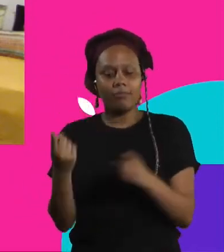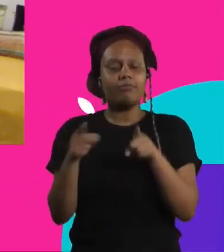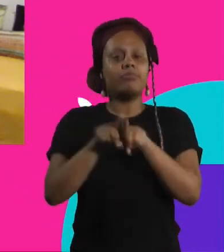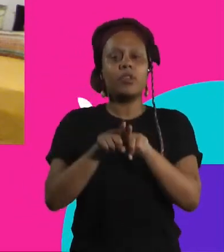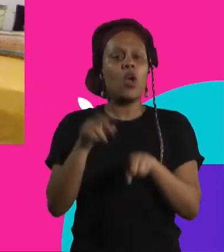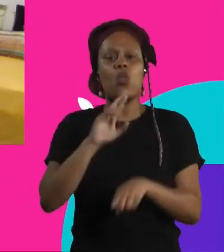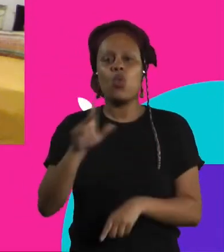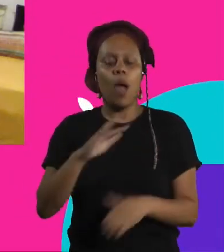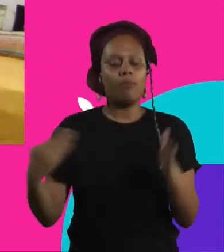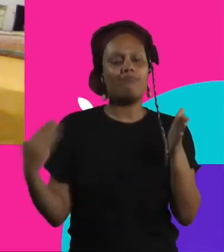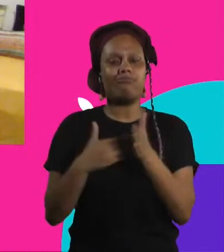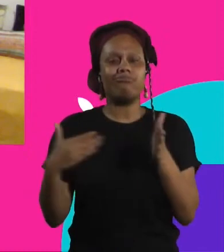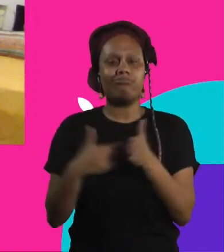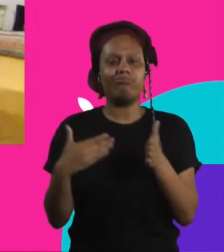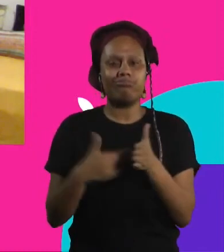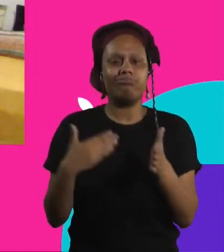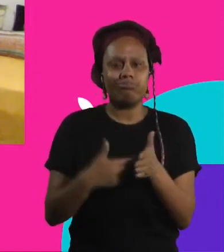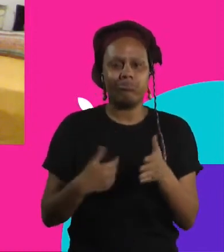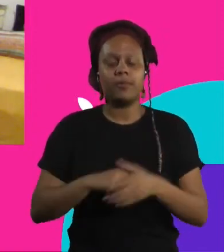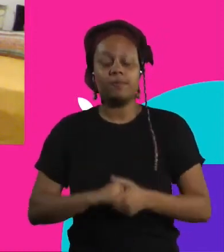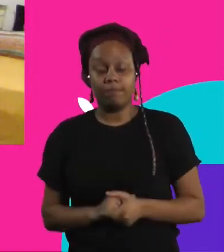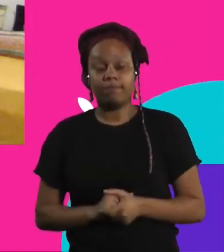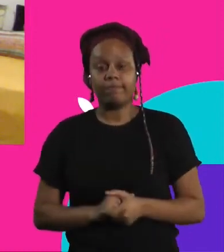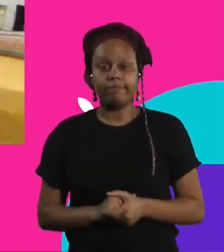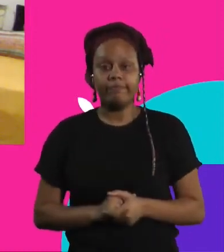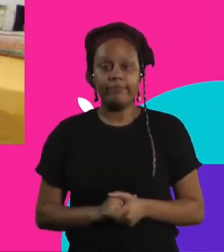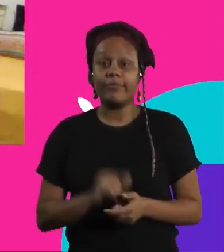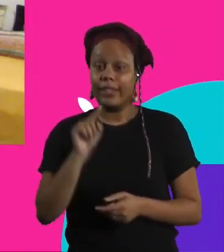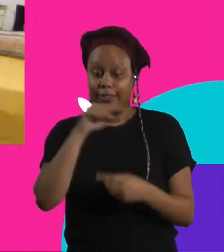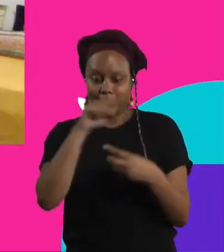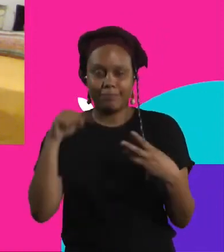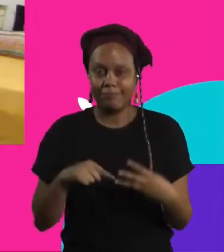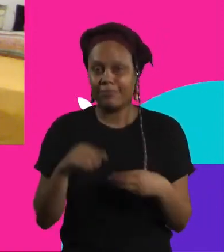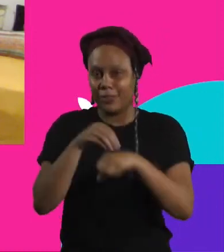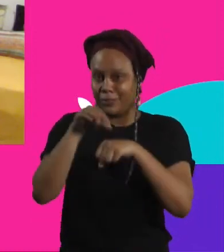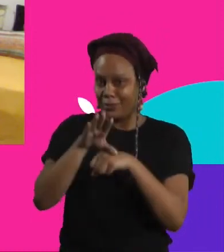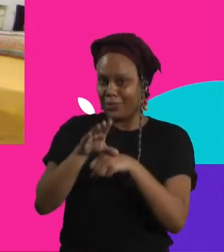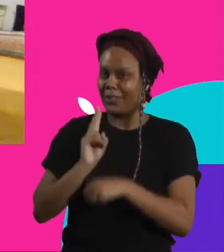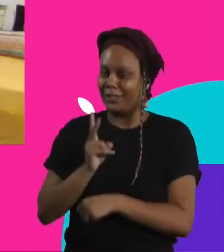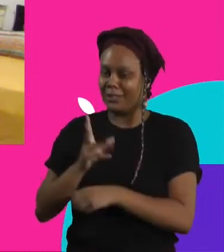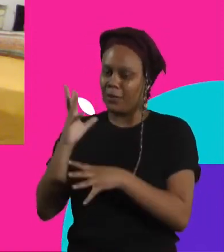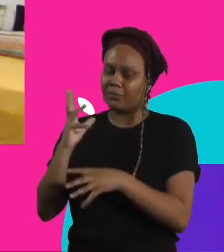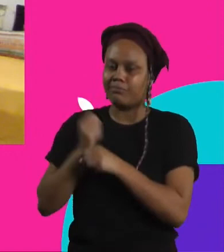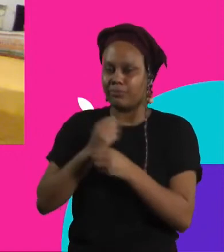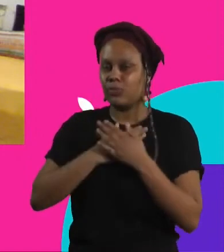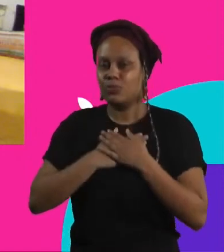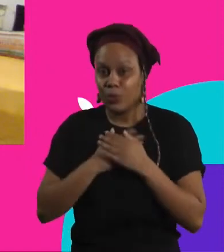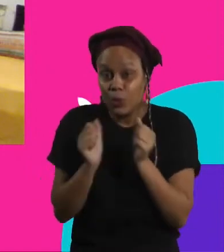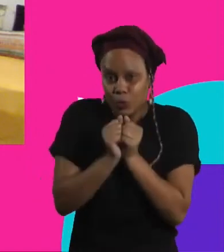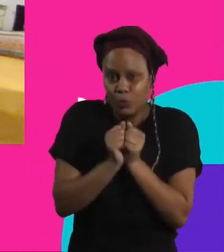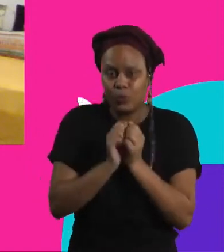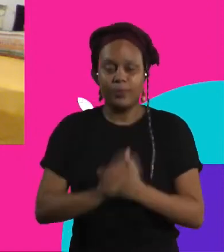barreira, né? E ter essa humildade junto com o autoconhecimento, são dicas que eu sempre trago. e até